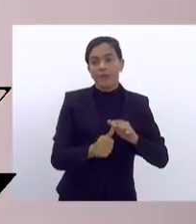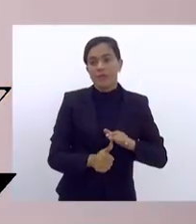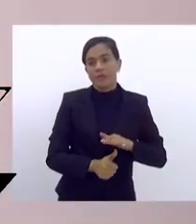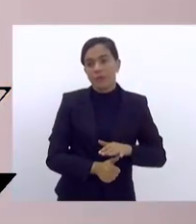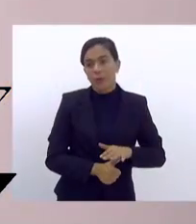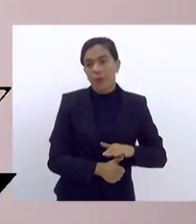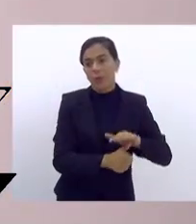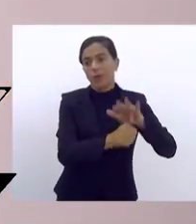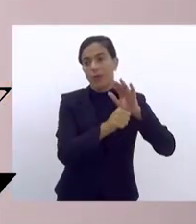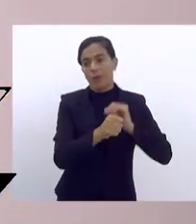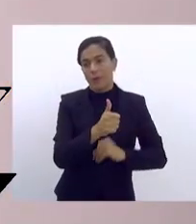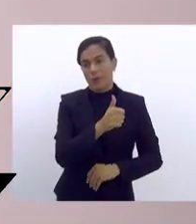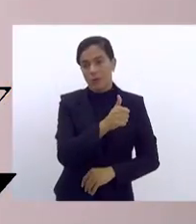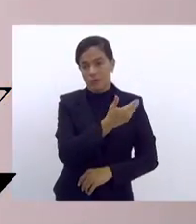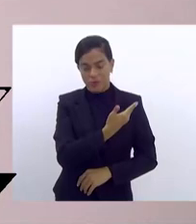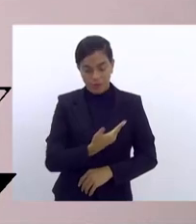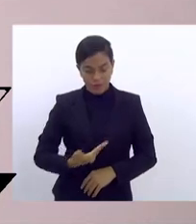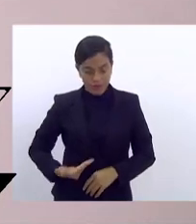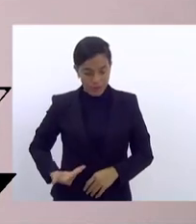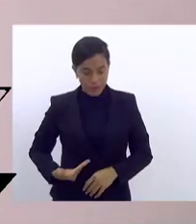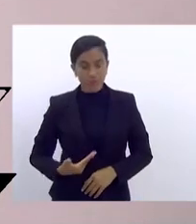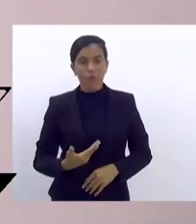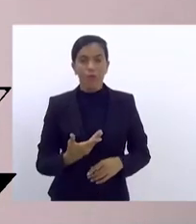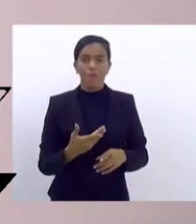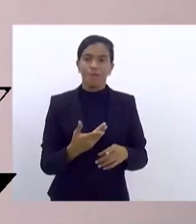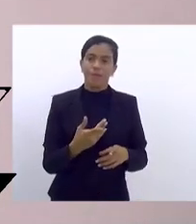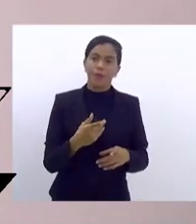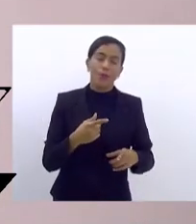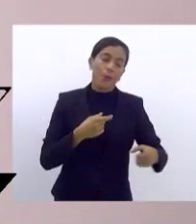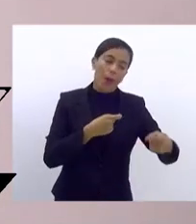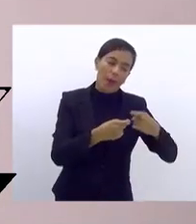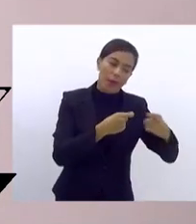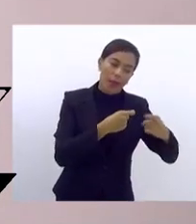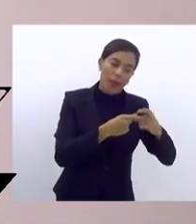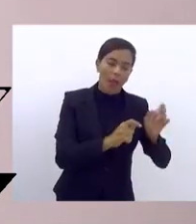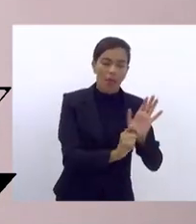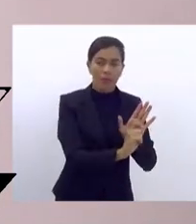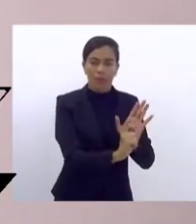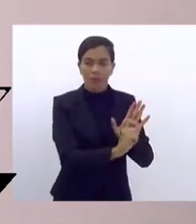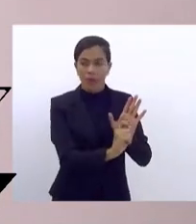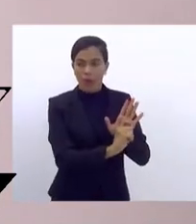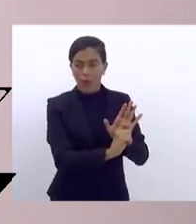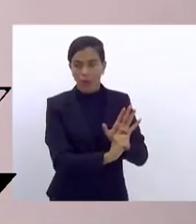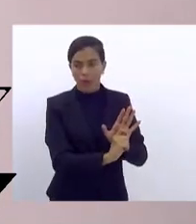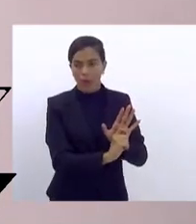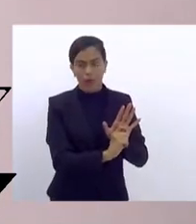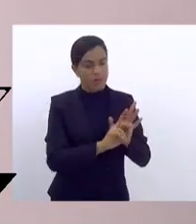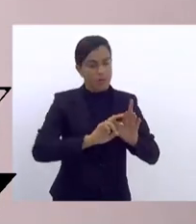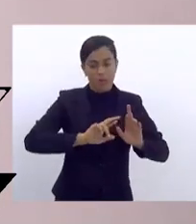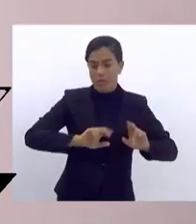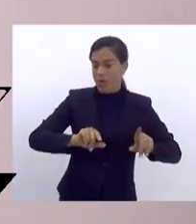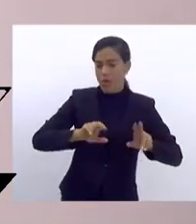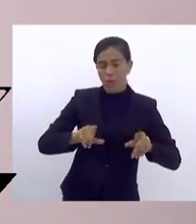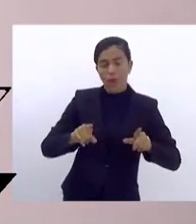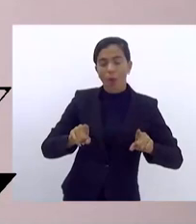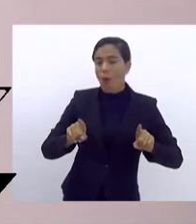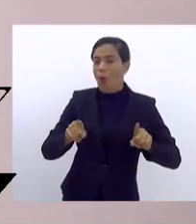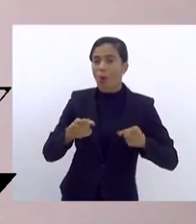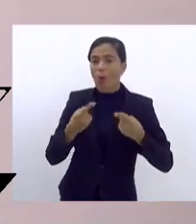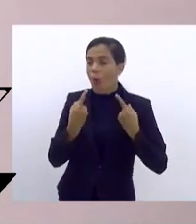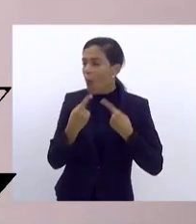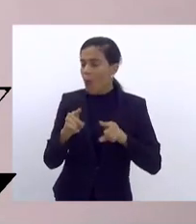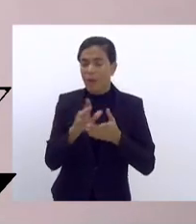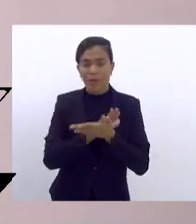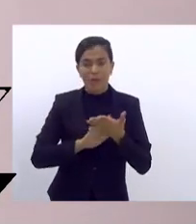Estado de um combate de uma suposta guerra às drogas que não combate uso nenhum mas